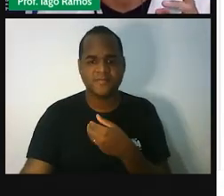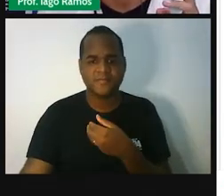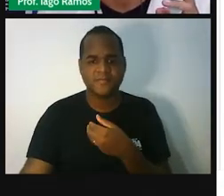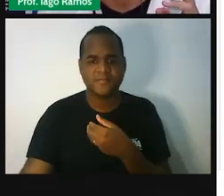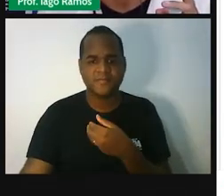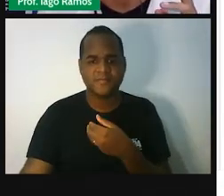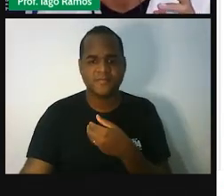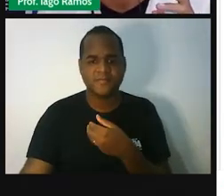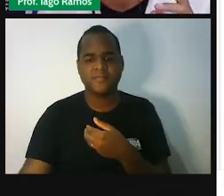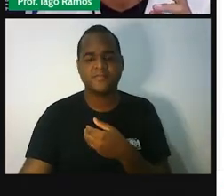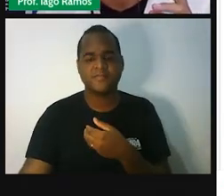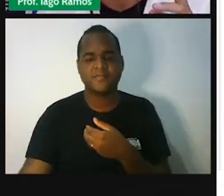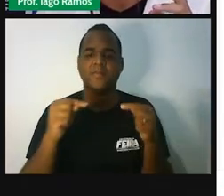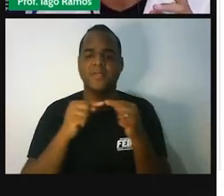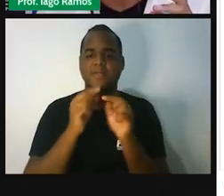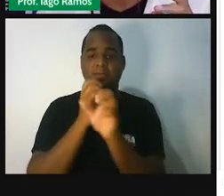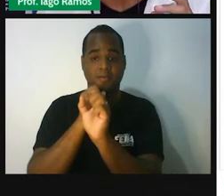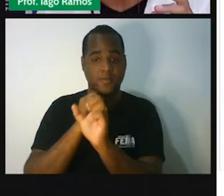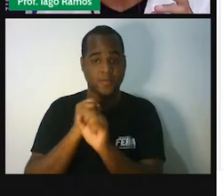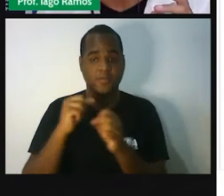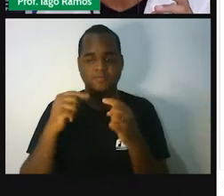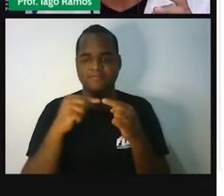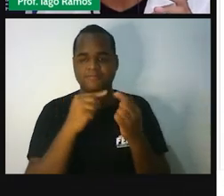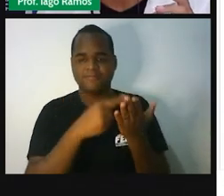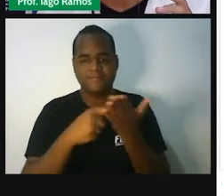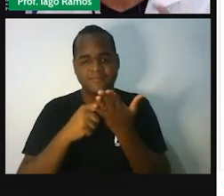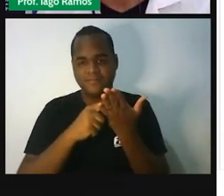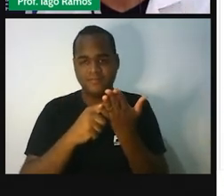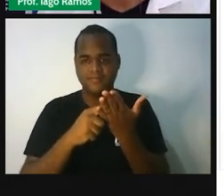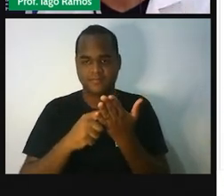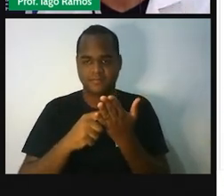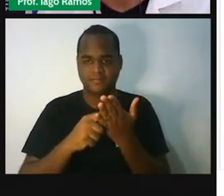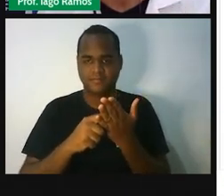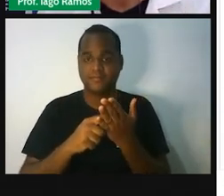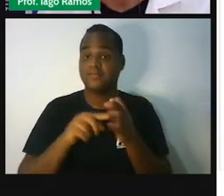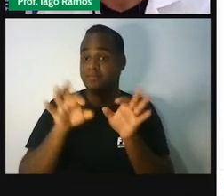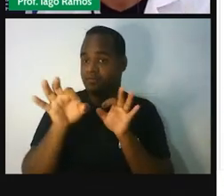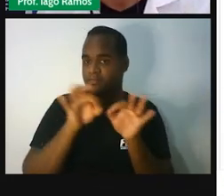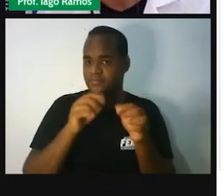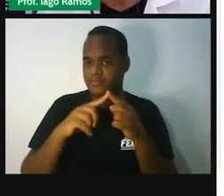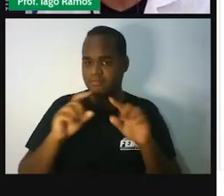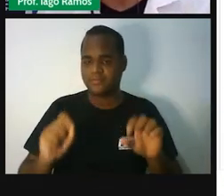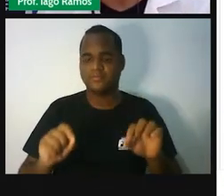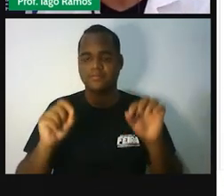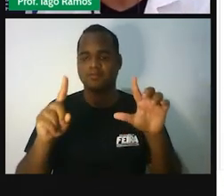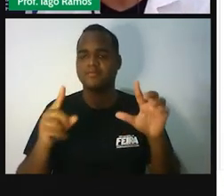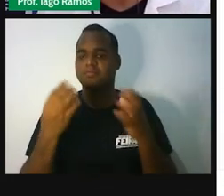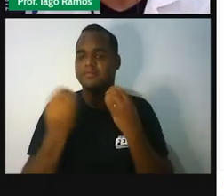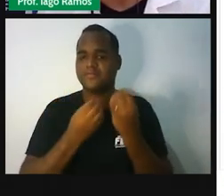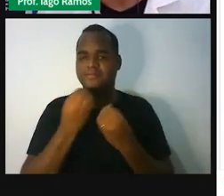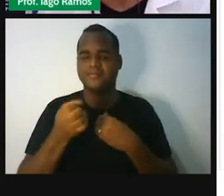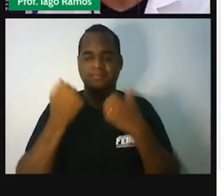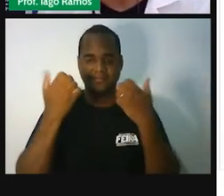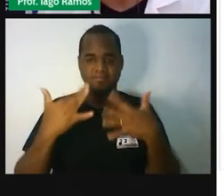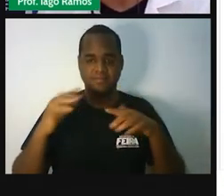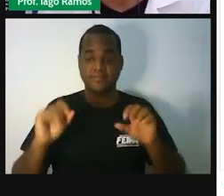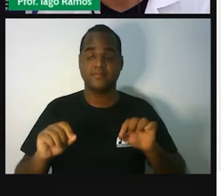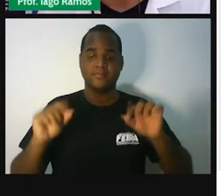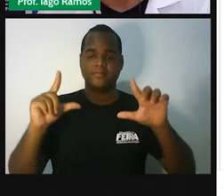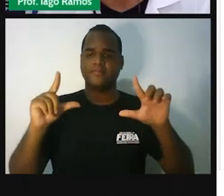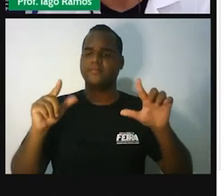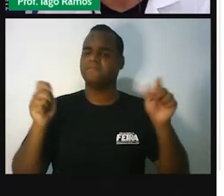raciocínio combinatório? Bom, o professor vai dar uma organizada aqui na tela, porque eu vou trazer uma